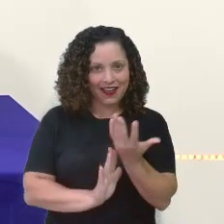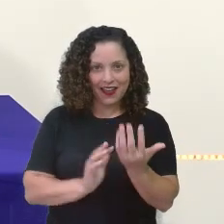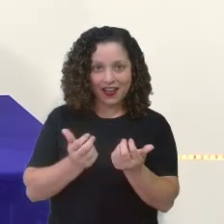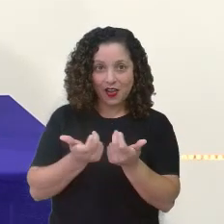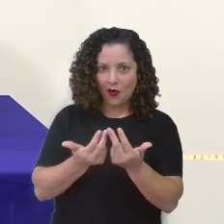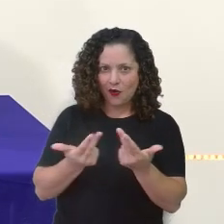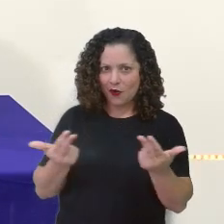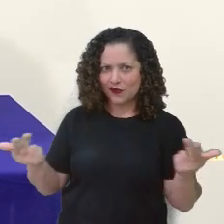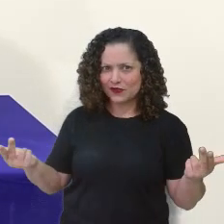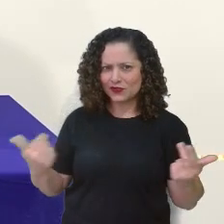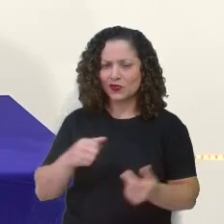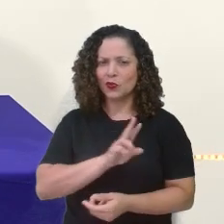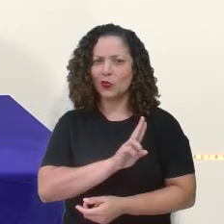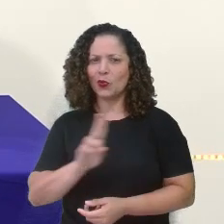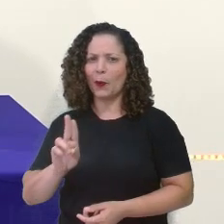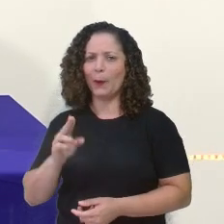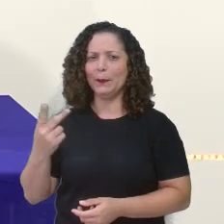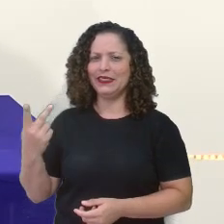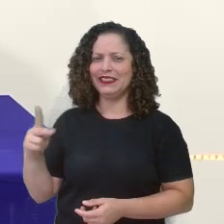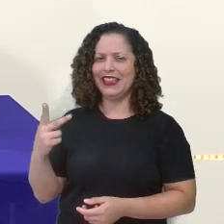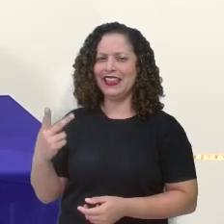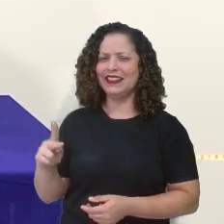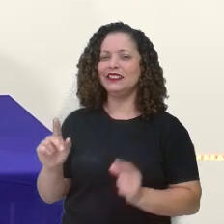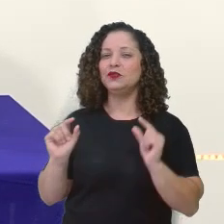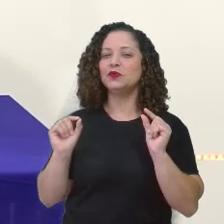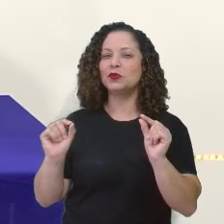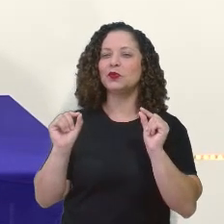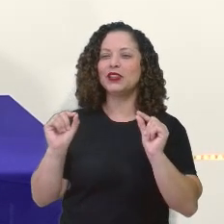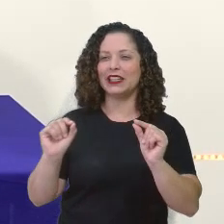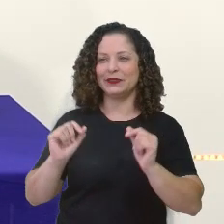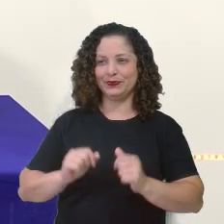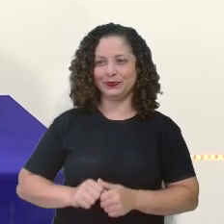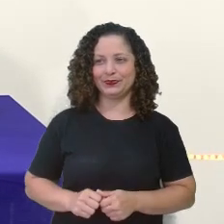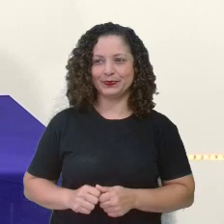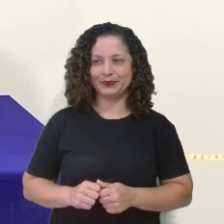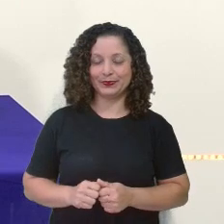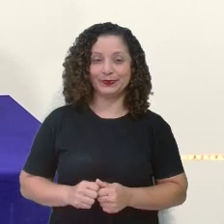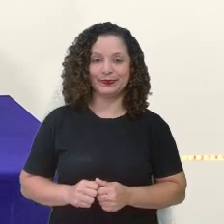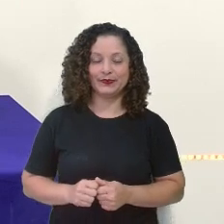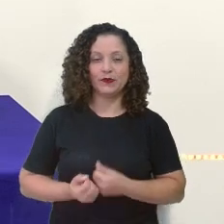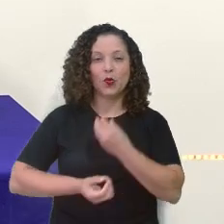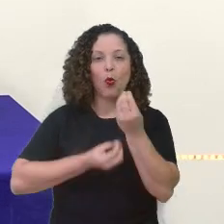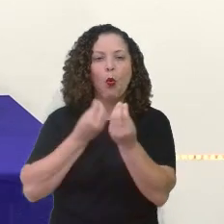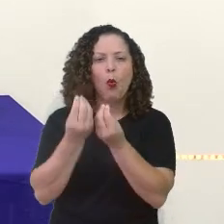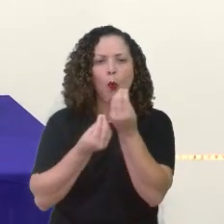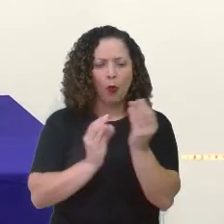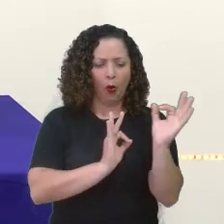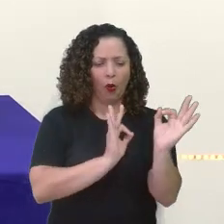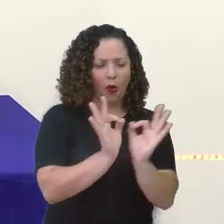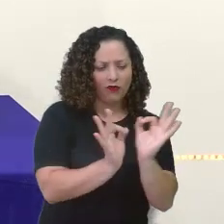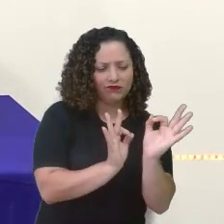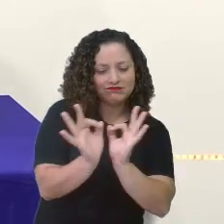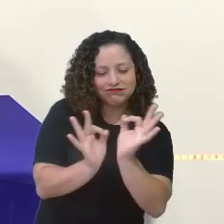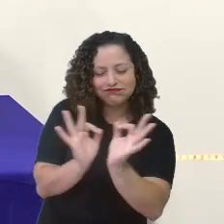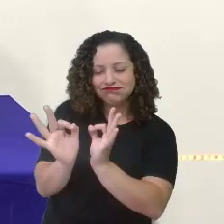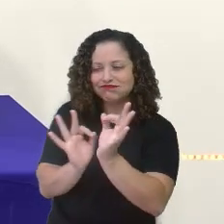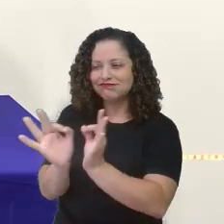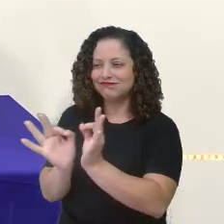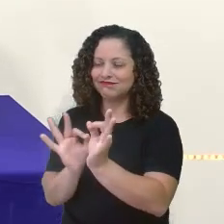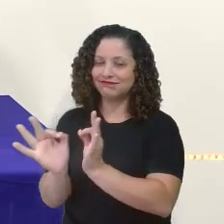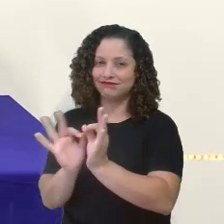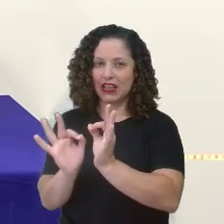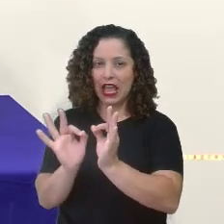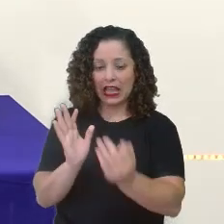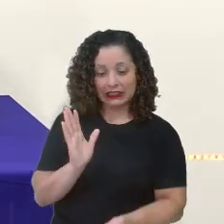o nome desse gênero textual, olha qual é: instrução de montagem. Então,